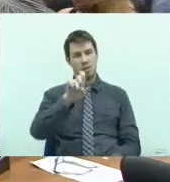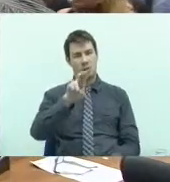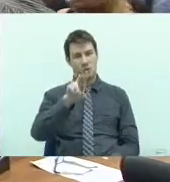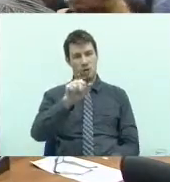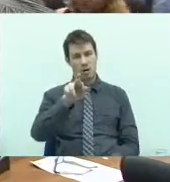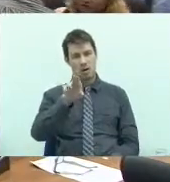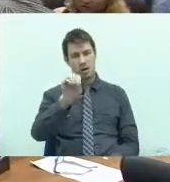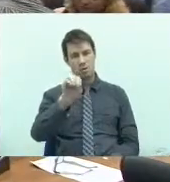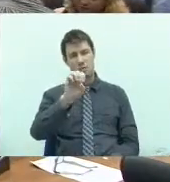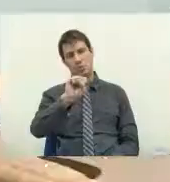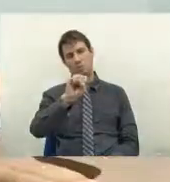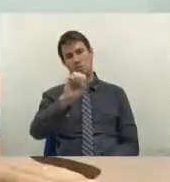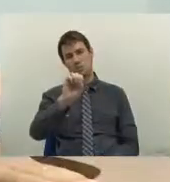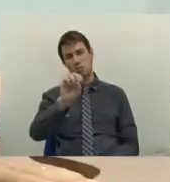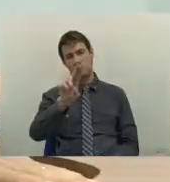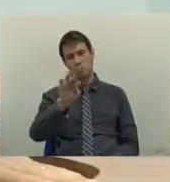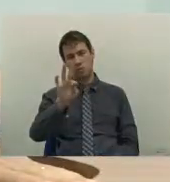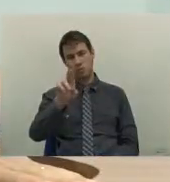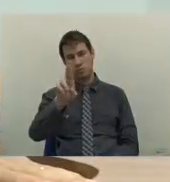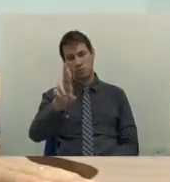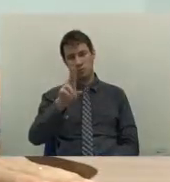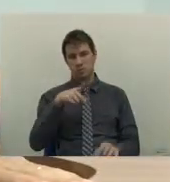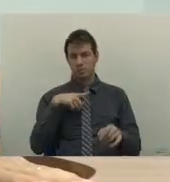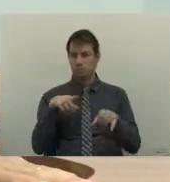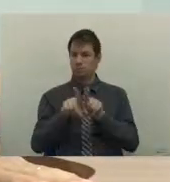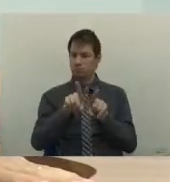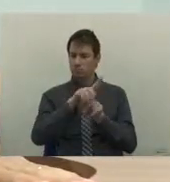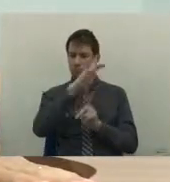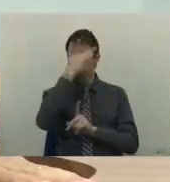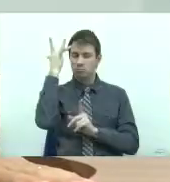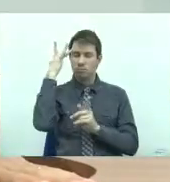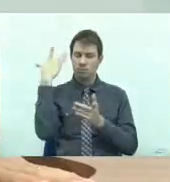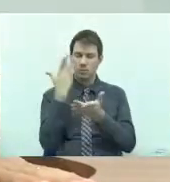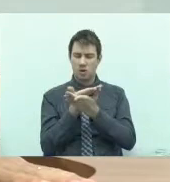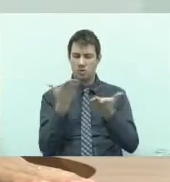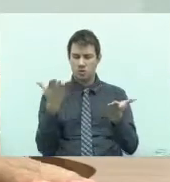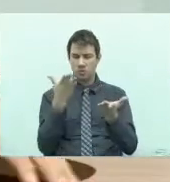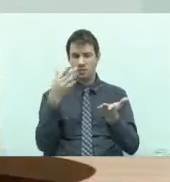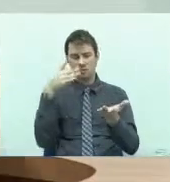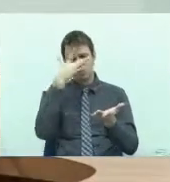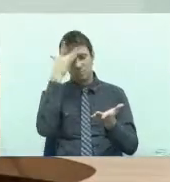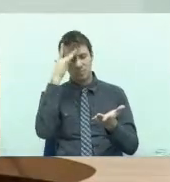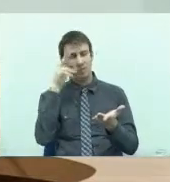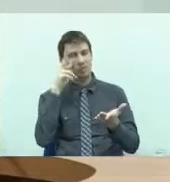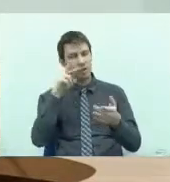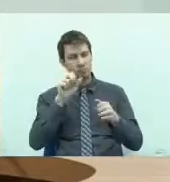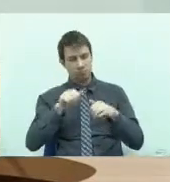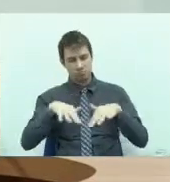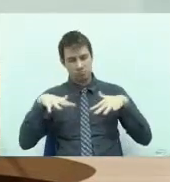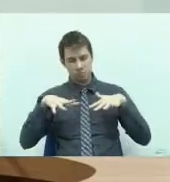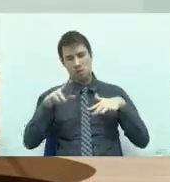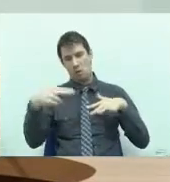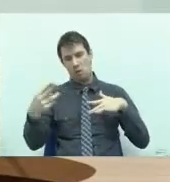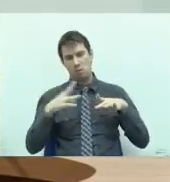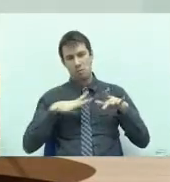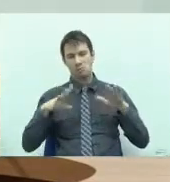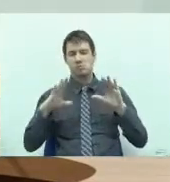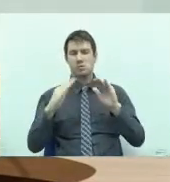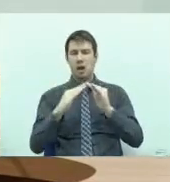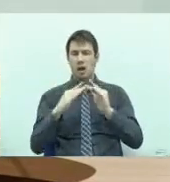nobres pares desta Casa de Leis, público nos assiste na galeria, TV Câmara,